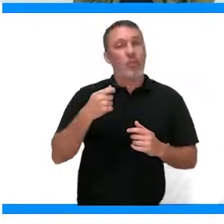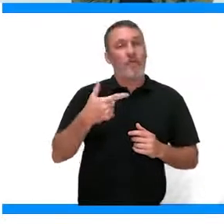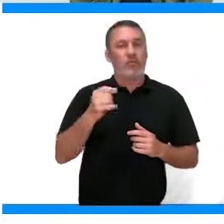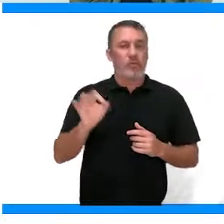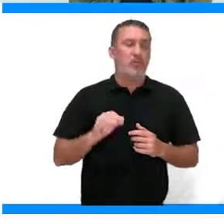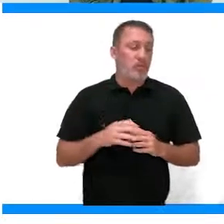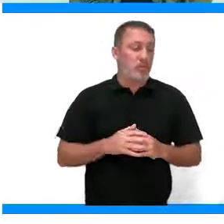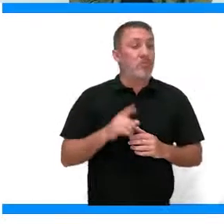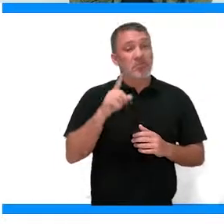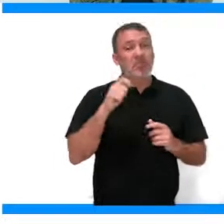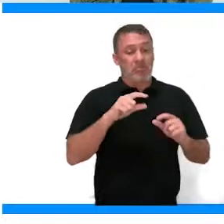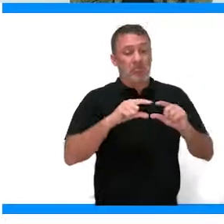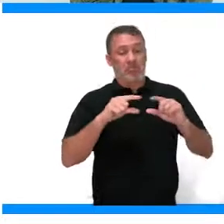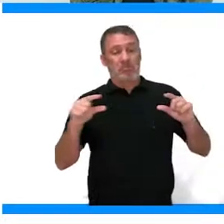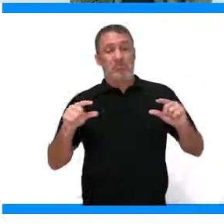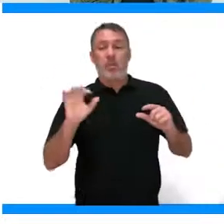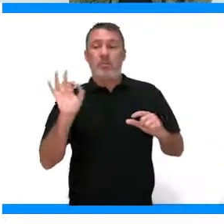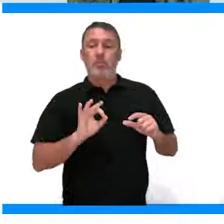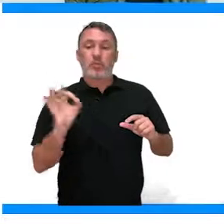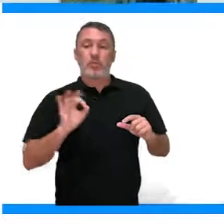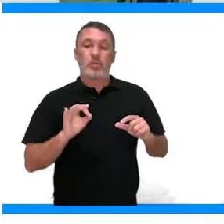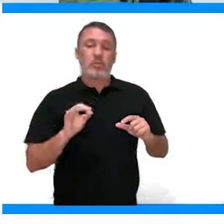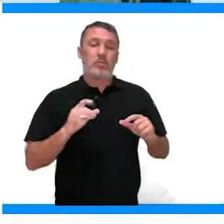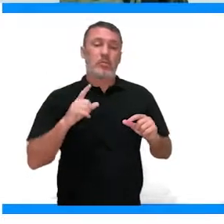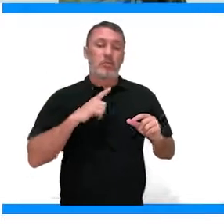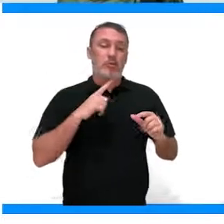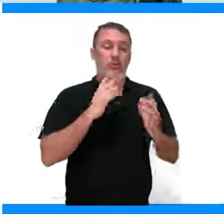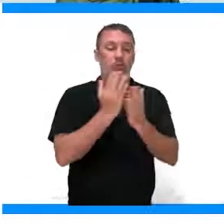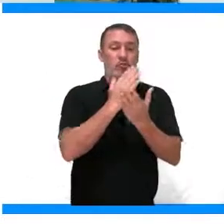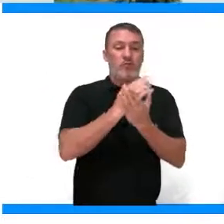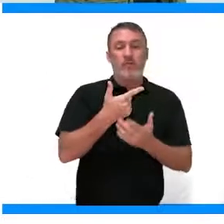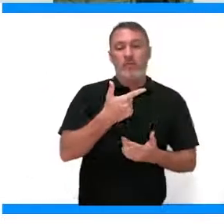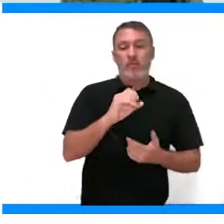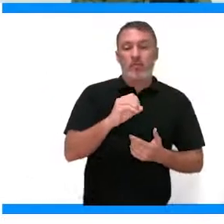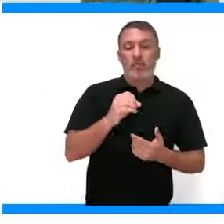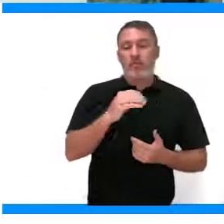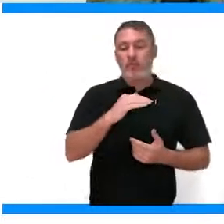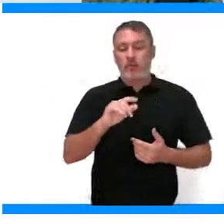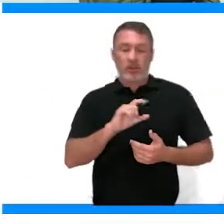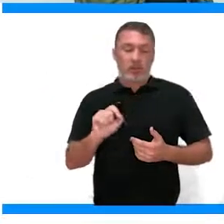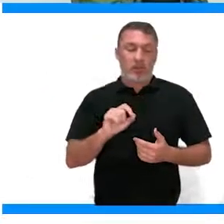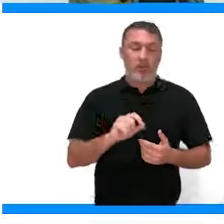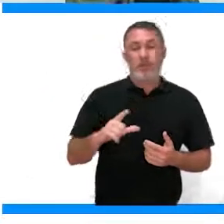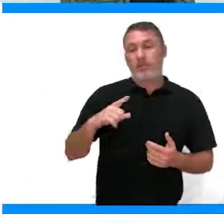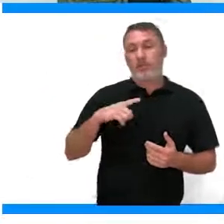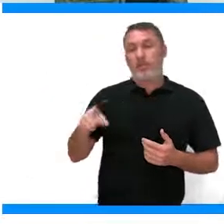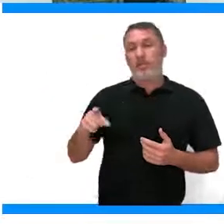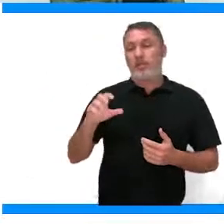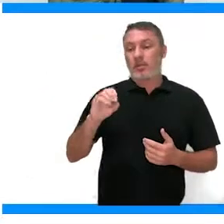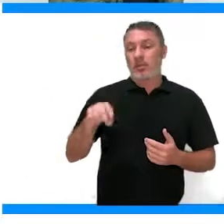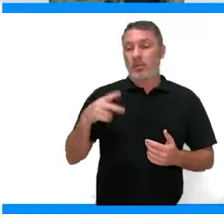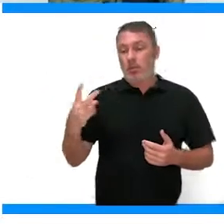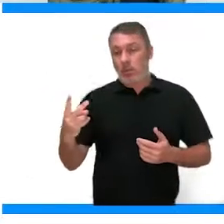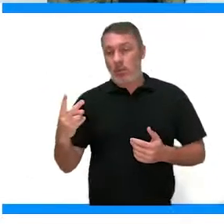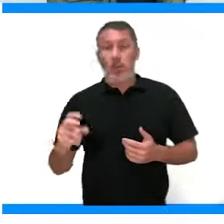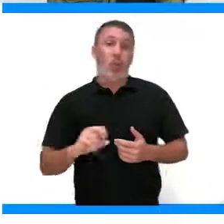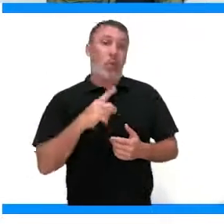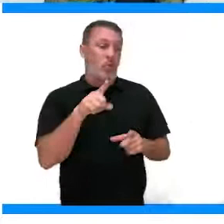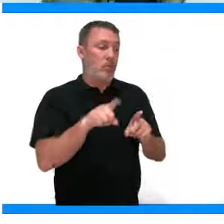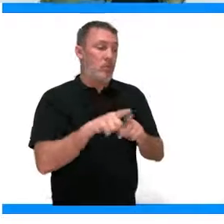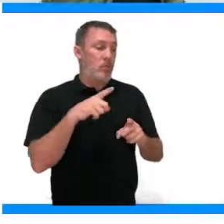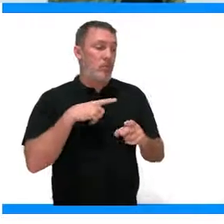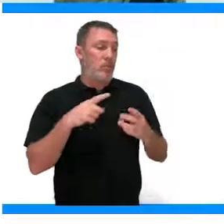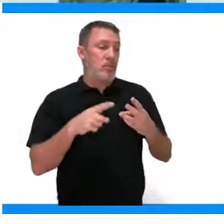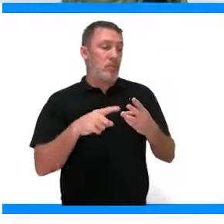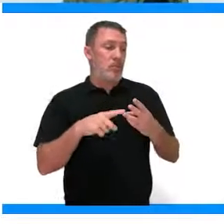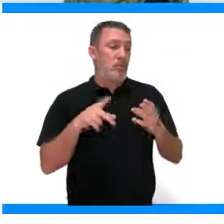20%. Então você pode escrever a probabilidade na forma de fração, 20 sobre 100, na forma decimal, 0,2, e